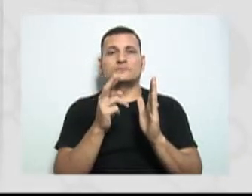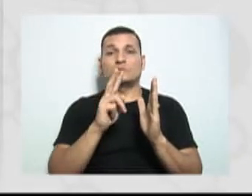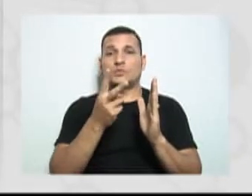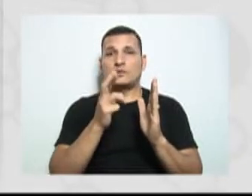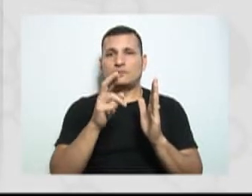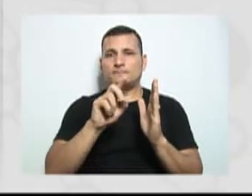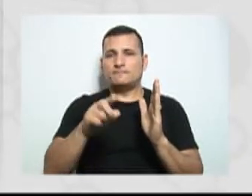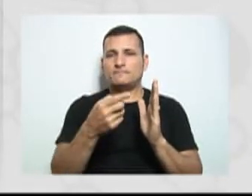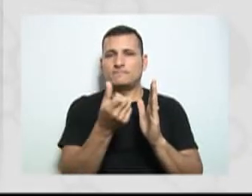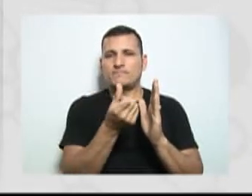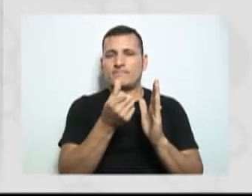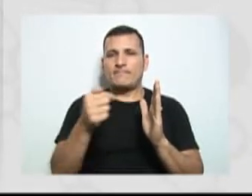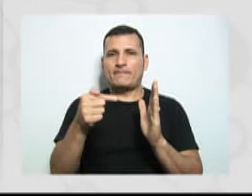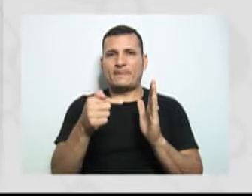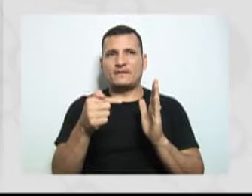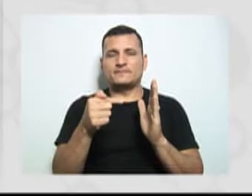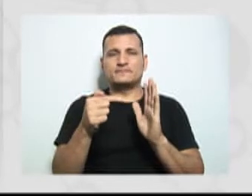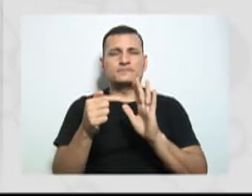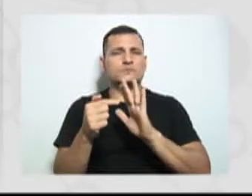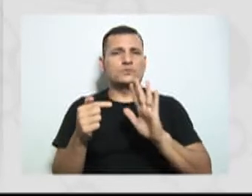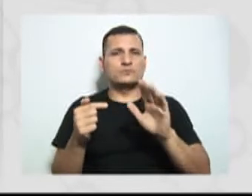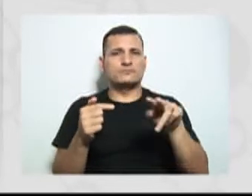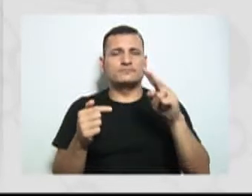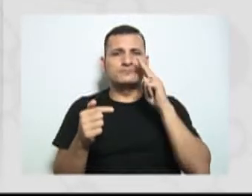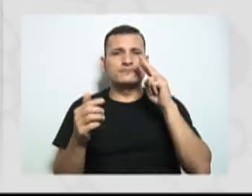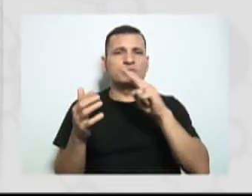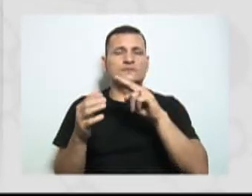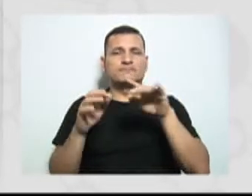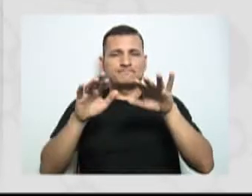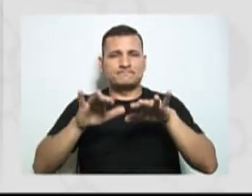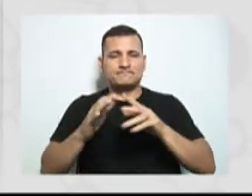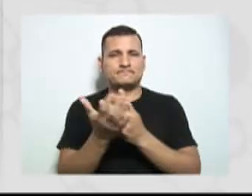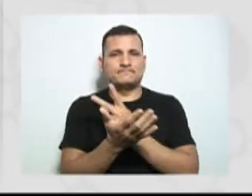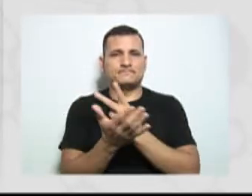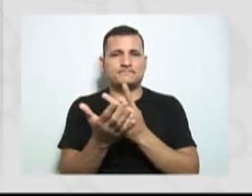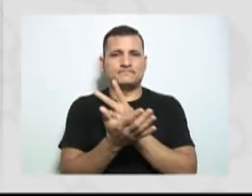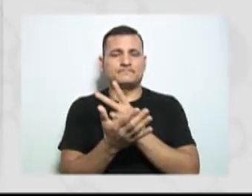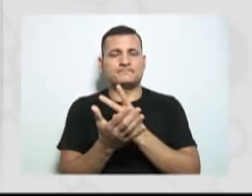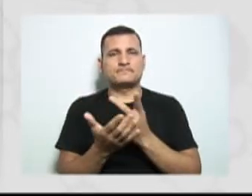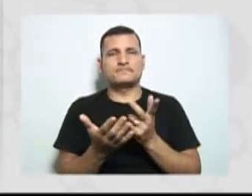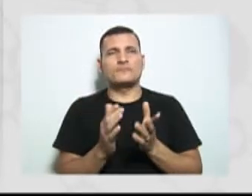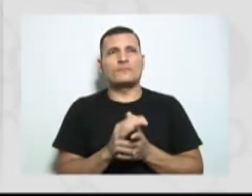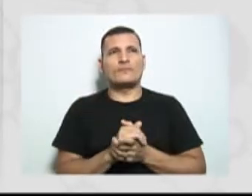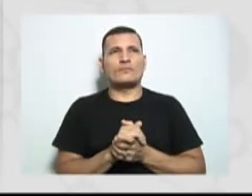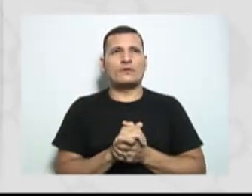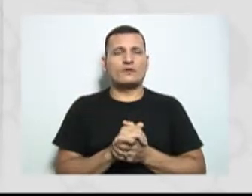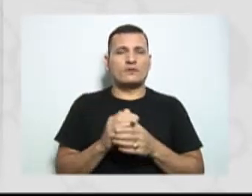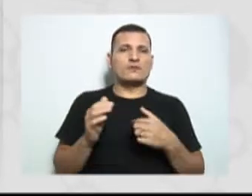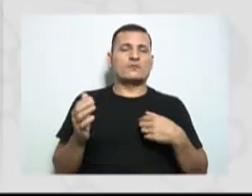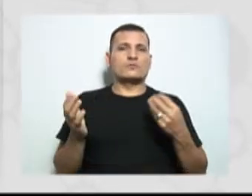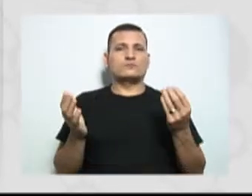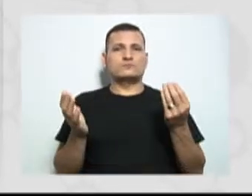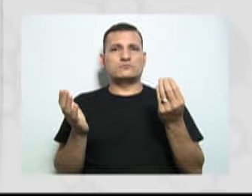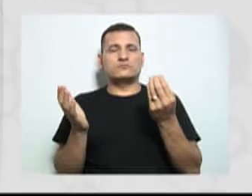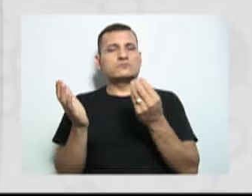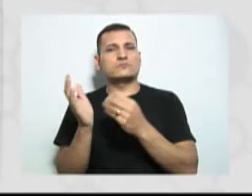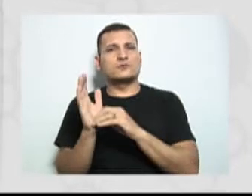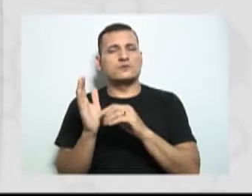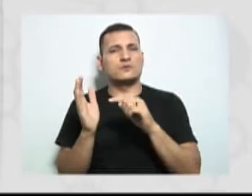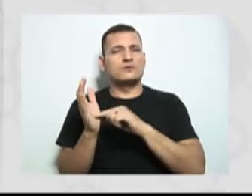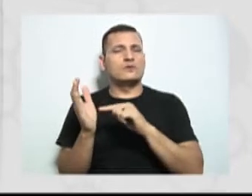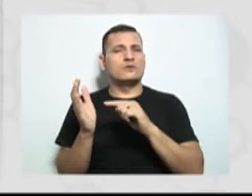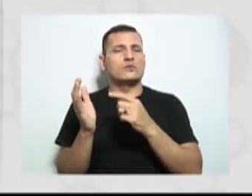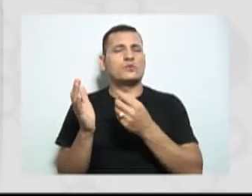2,67, tá bom? Que é só para observar, houve um pequeno erro de digitação e eu acabei colocando um valor que não